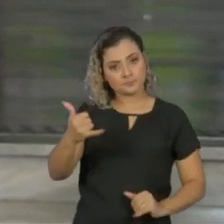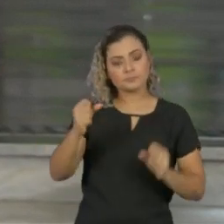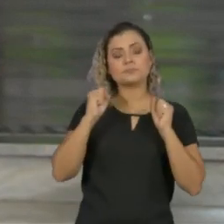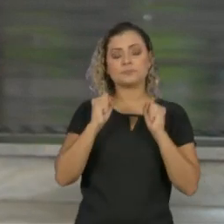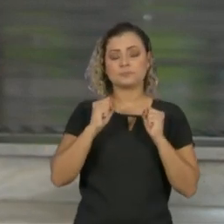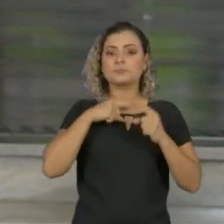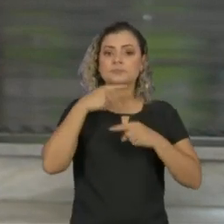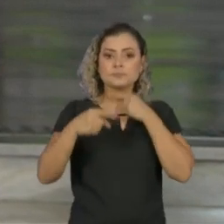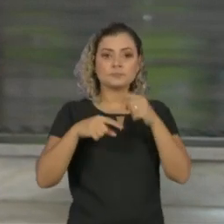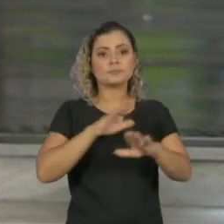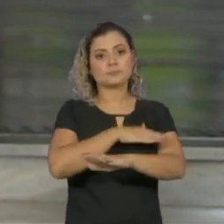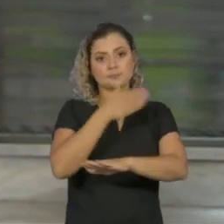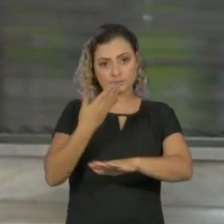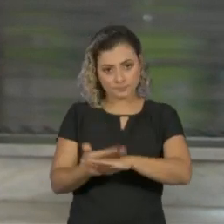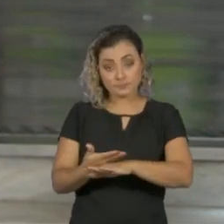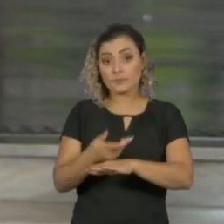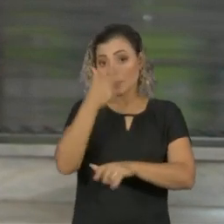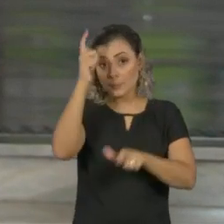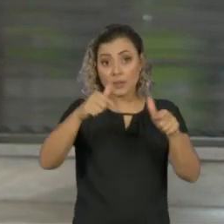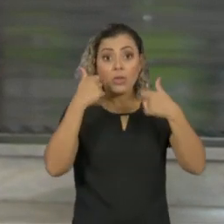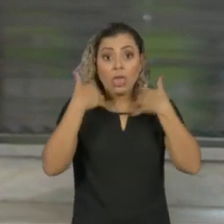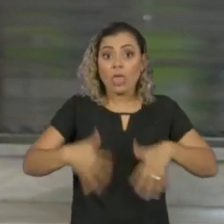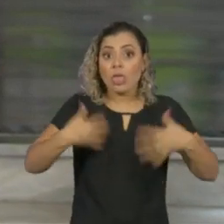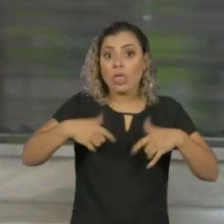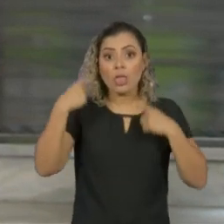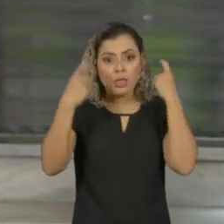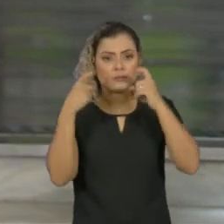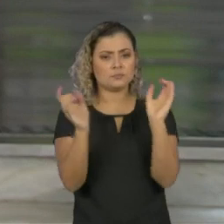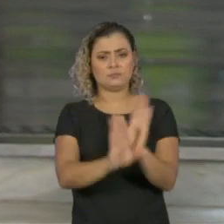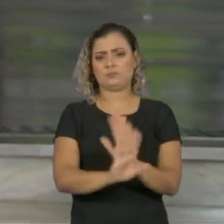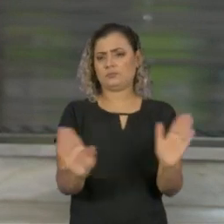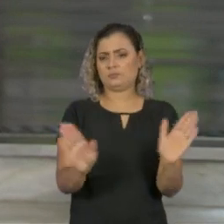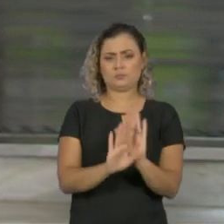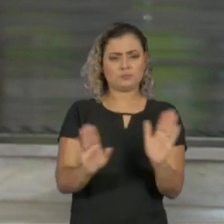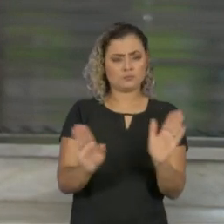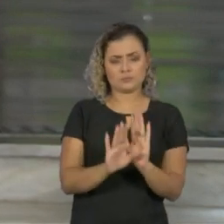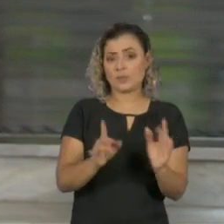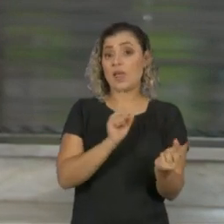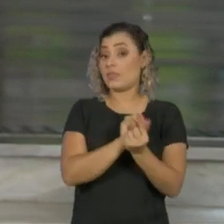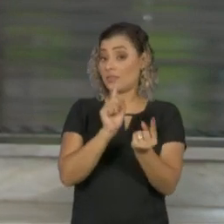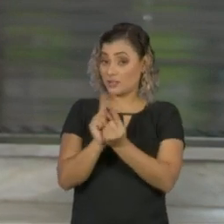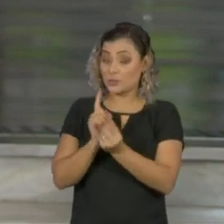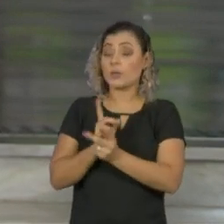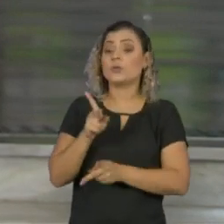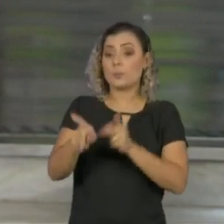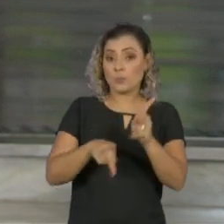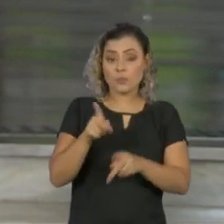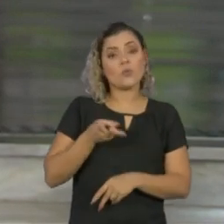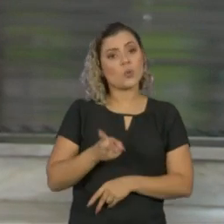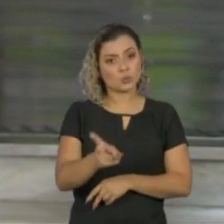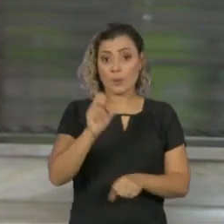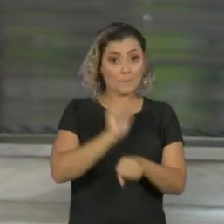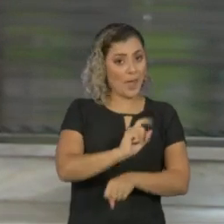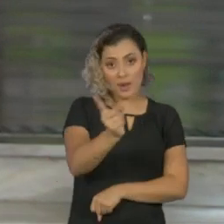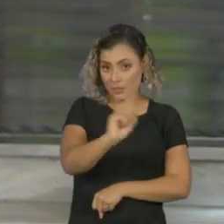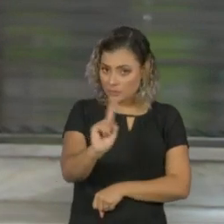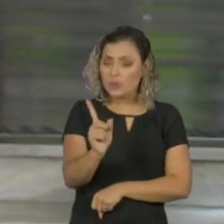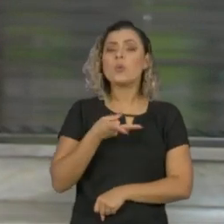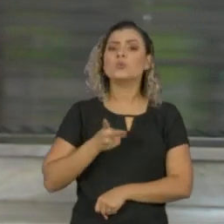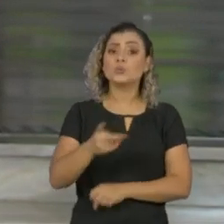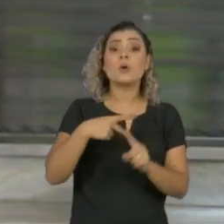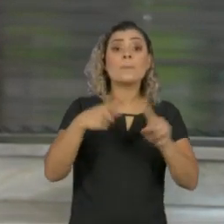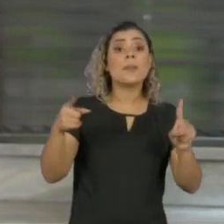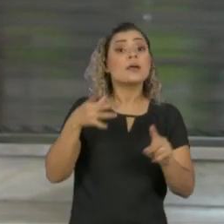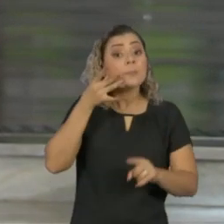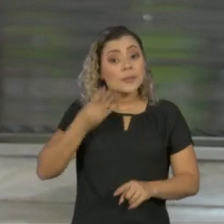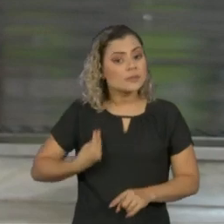com plantões. As pessoas não devem ficar preocupadas, o atendimento à população não será interrompido, apenas deixará de